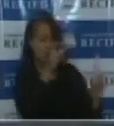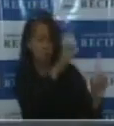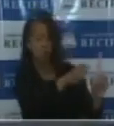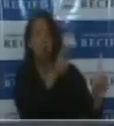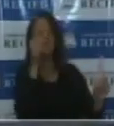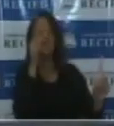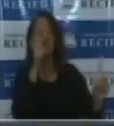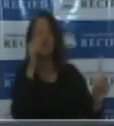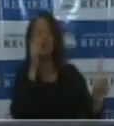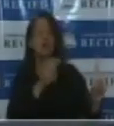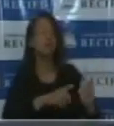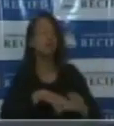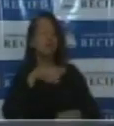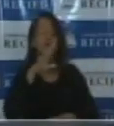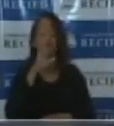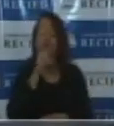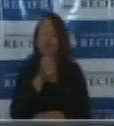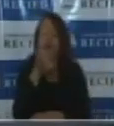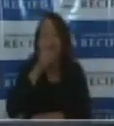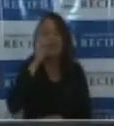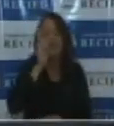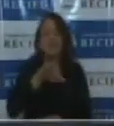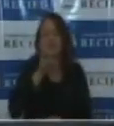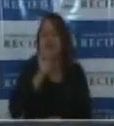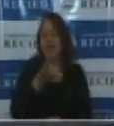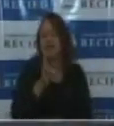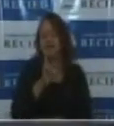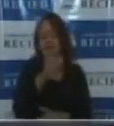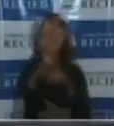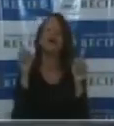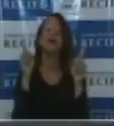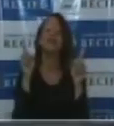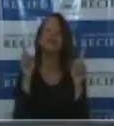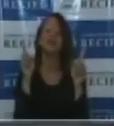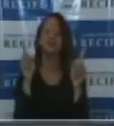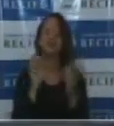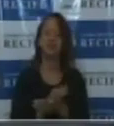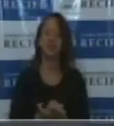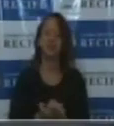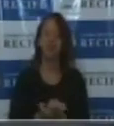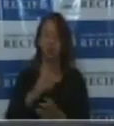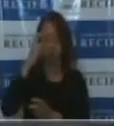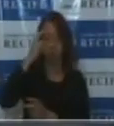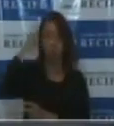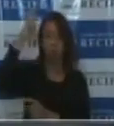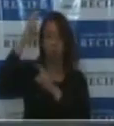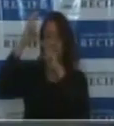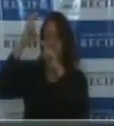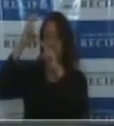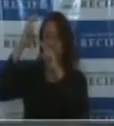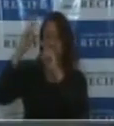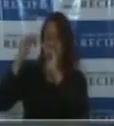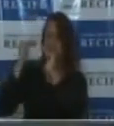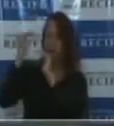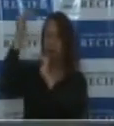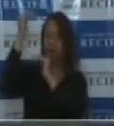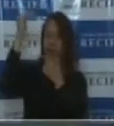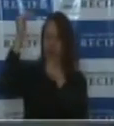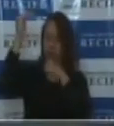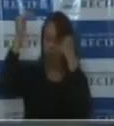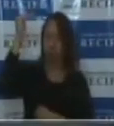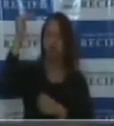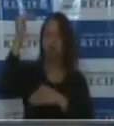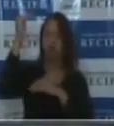mulheres quase sempre trazem um componente sexual. Culturalmente, o patriarcado e o